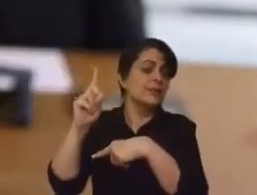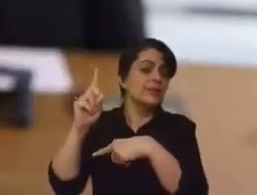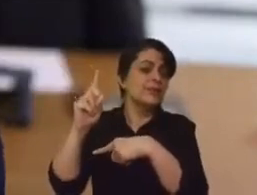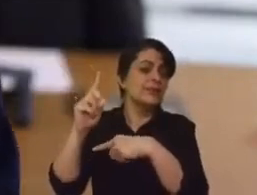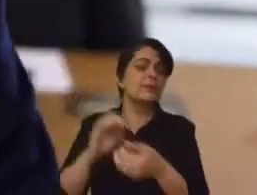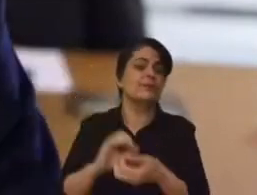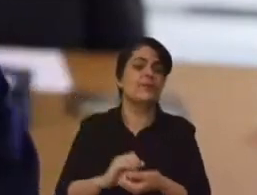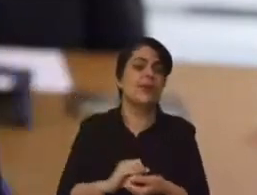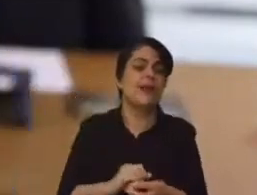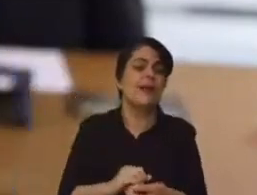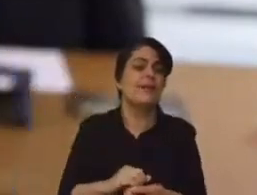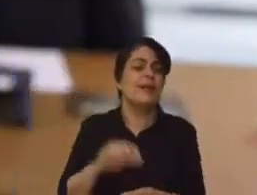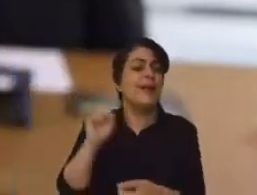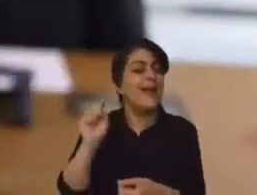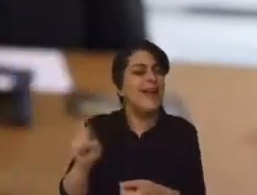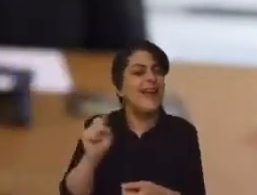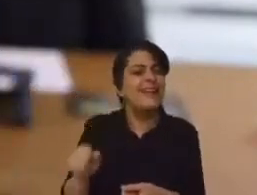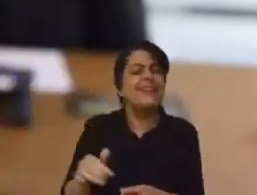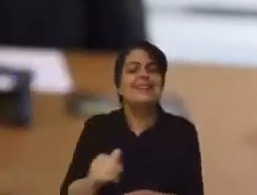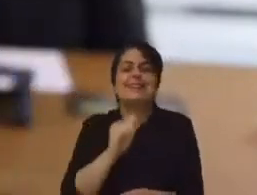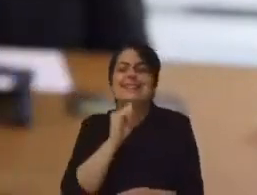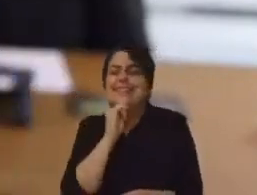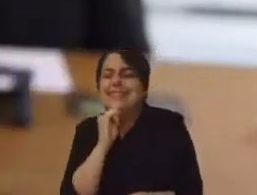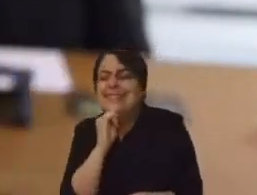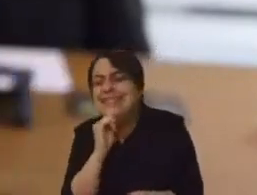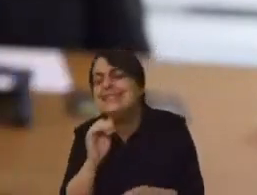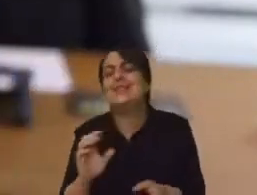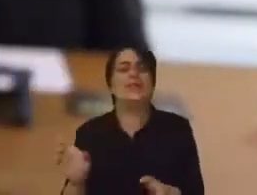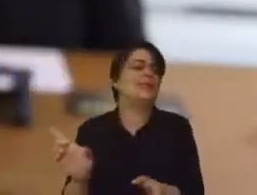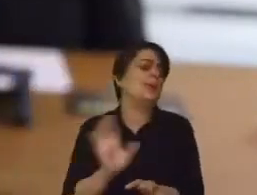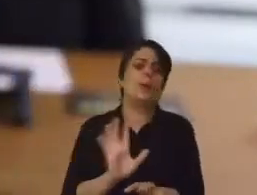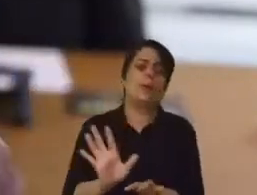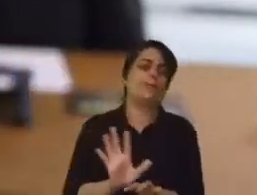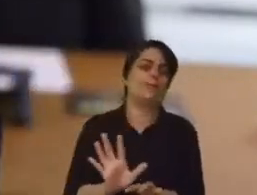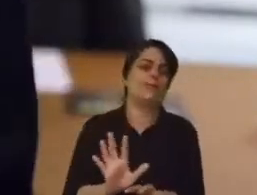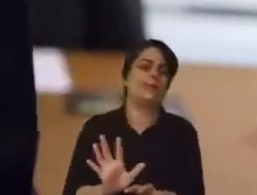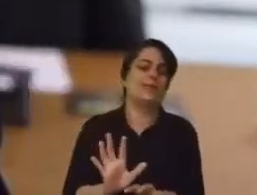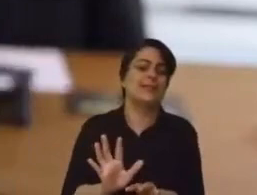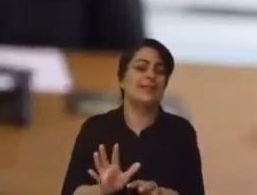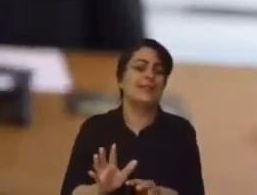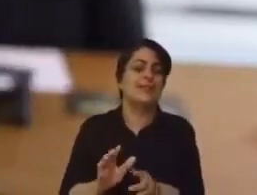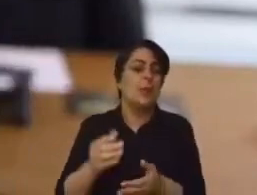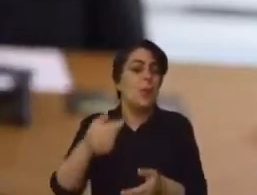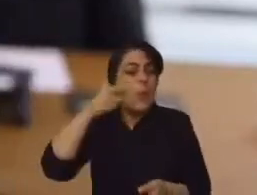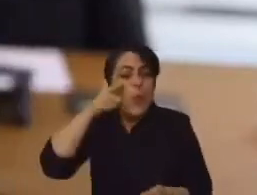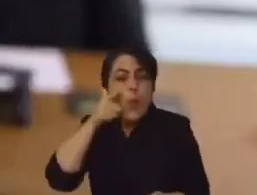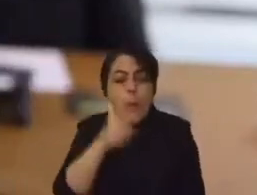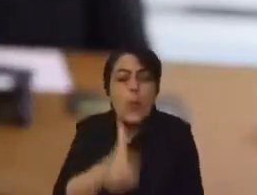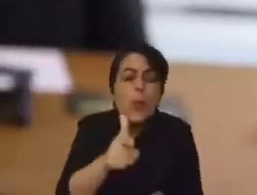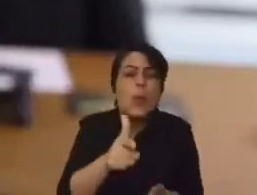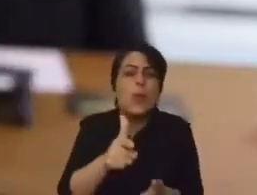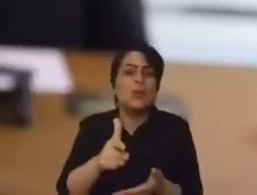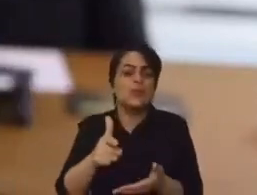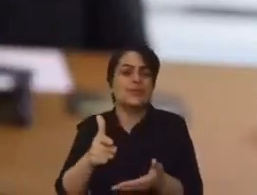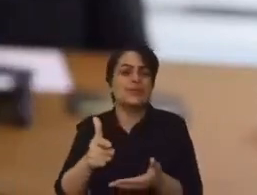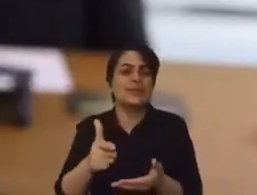ela ainda não foi uma contrapartida para, sabe, a retribuição social ao povo